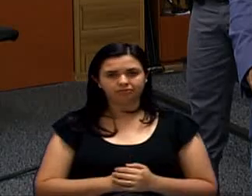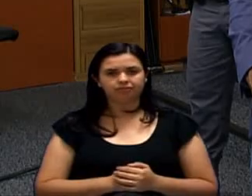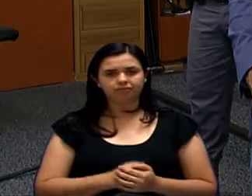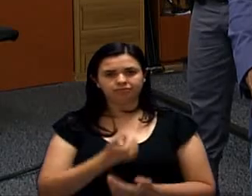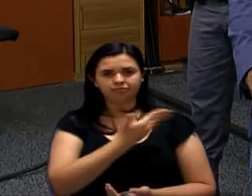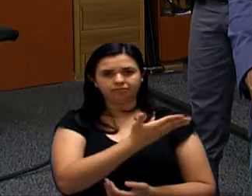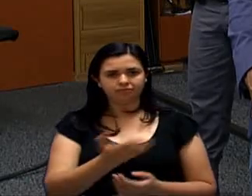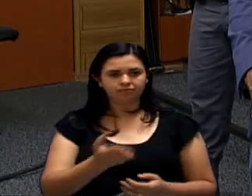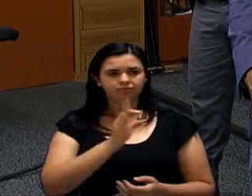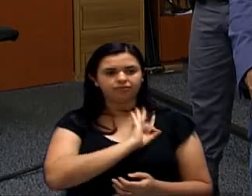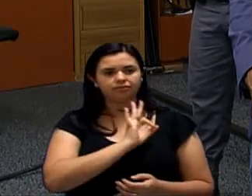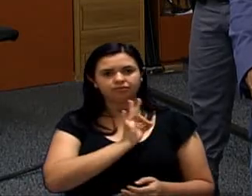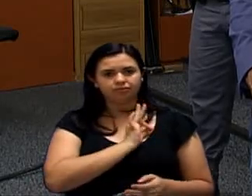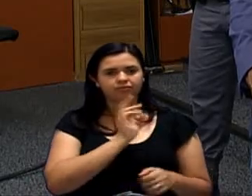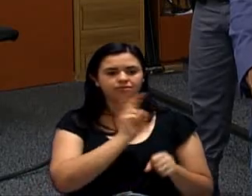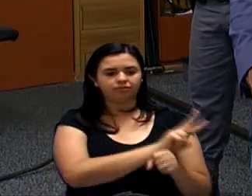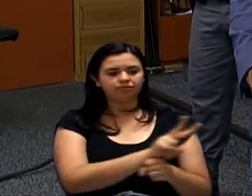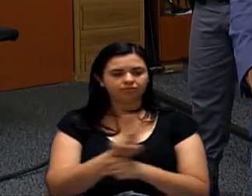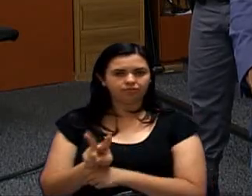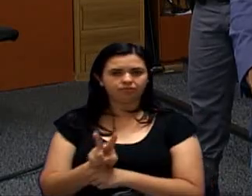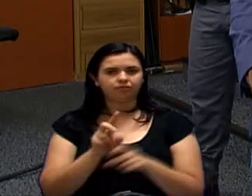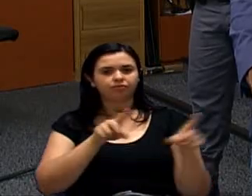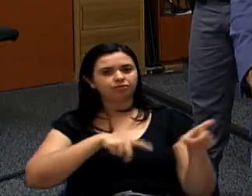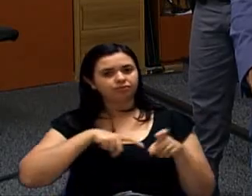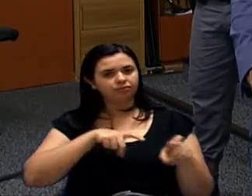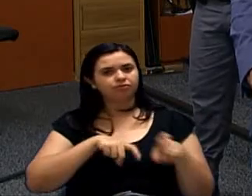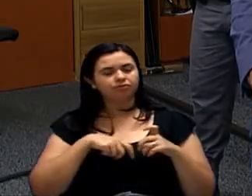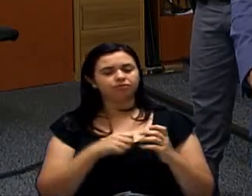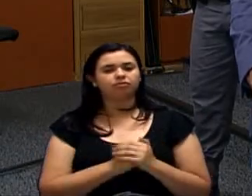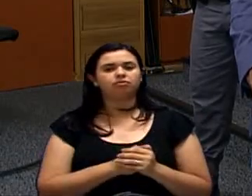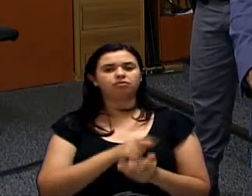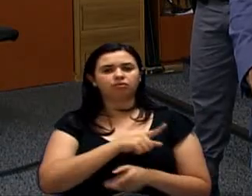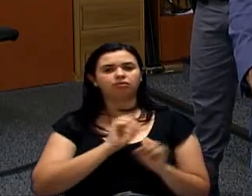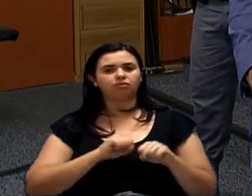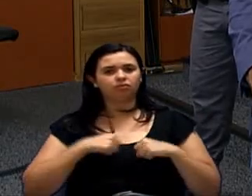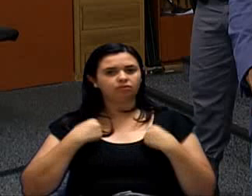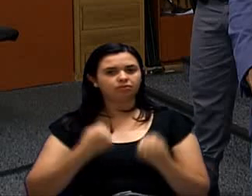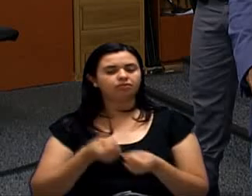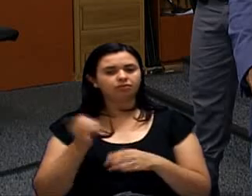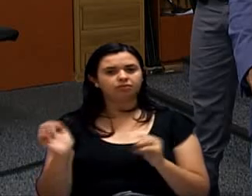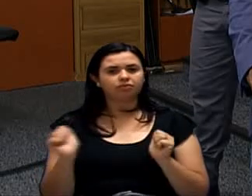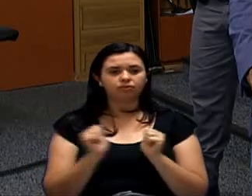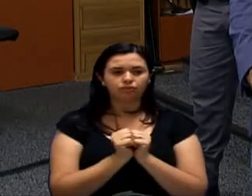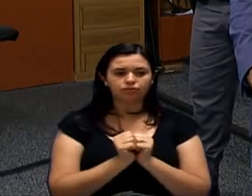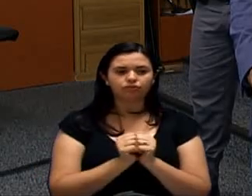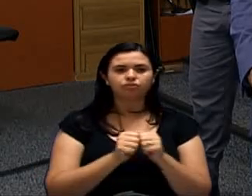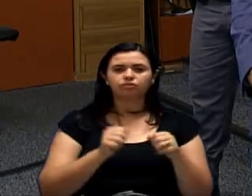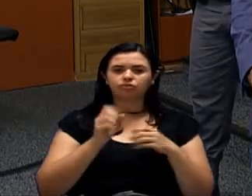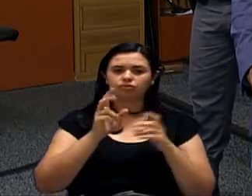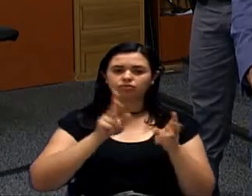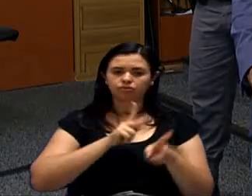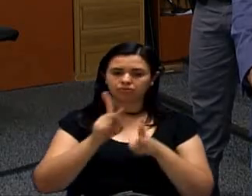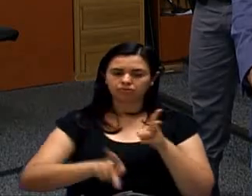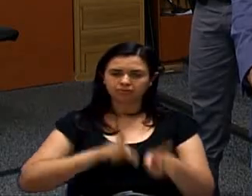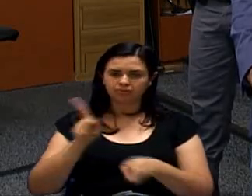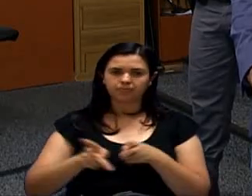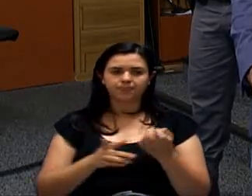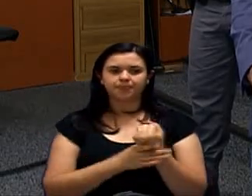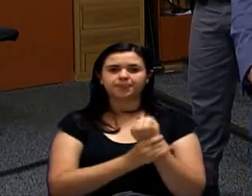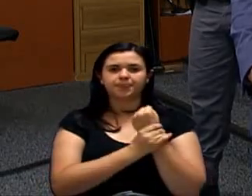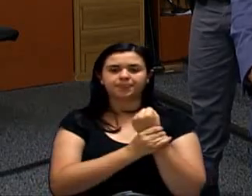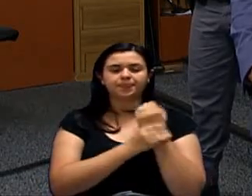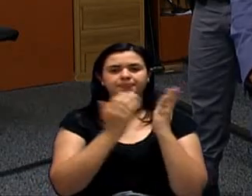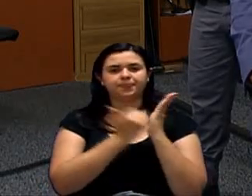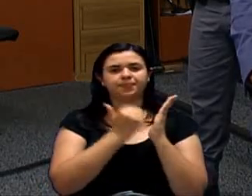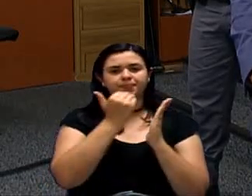Patrulha Rural Comunitária, que possui como a finalidade de desenvolver instrumentos e medidas junto à comunidade a fim de proporcionar maior segurança e